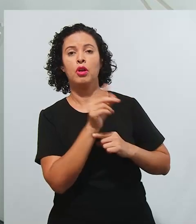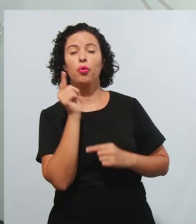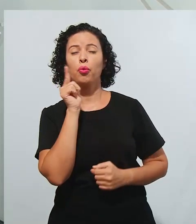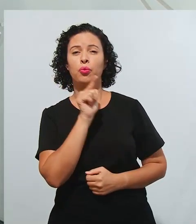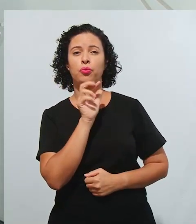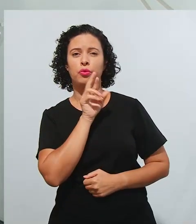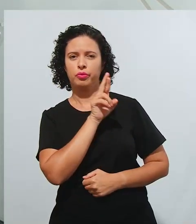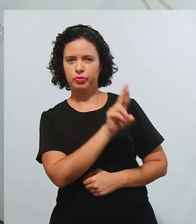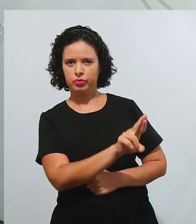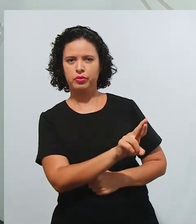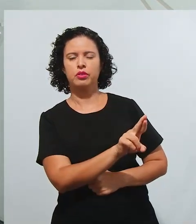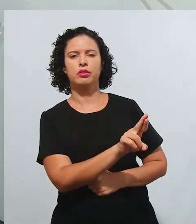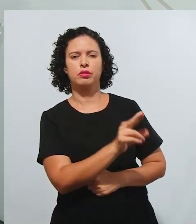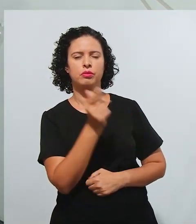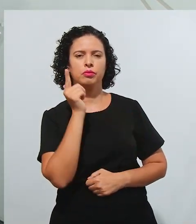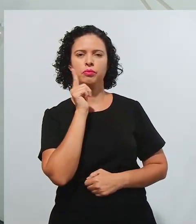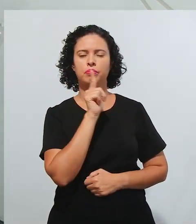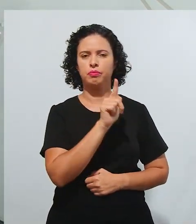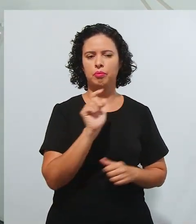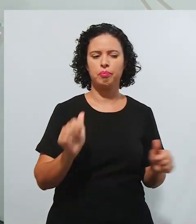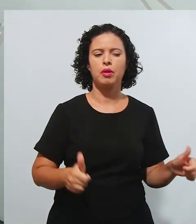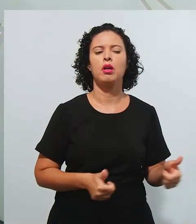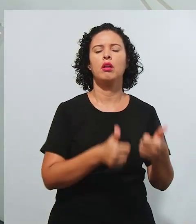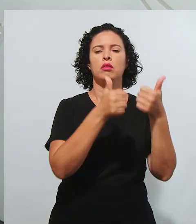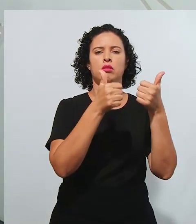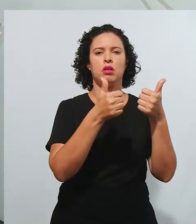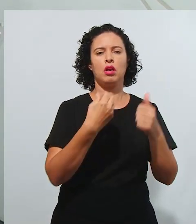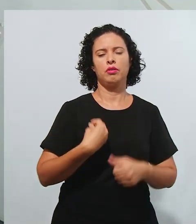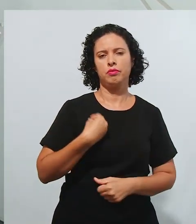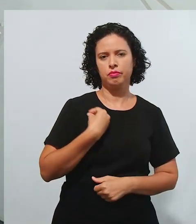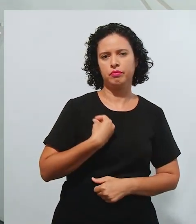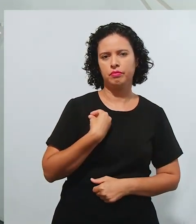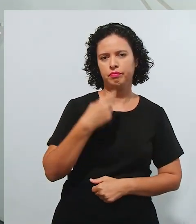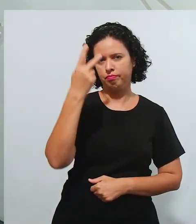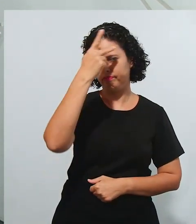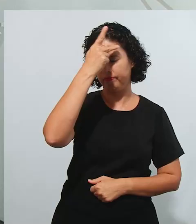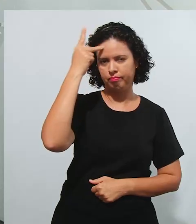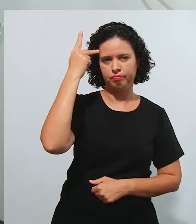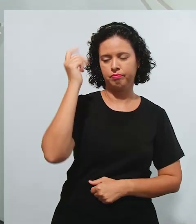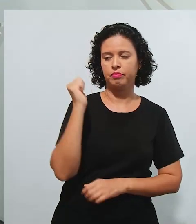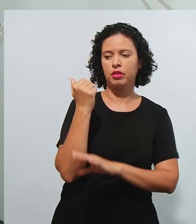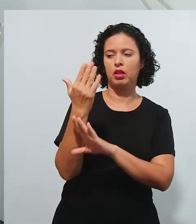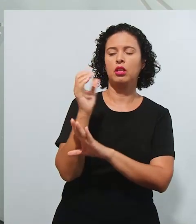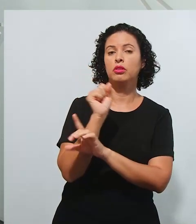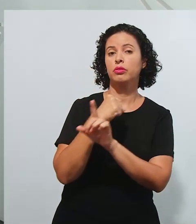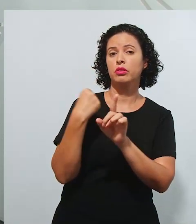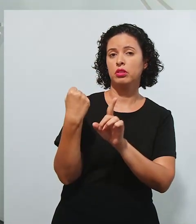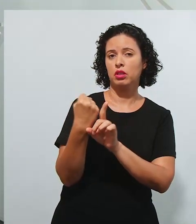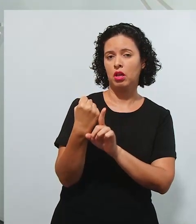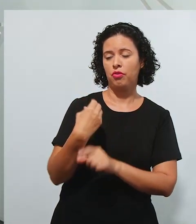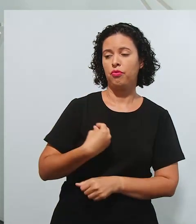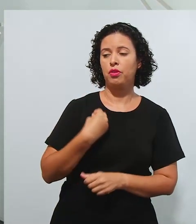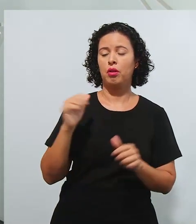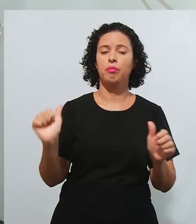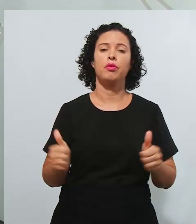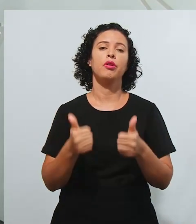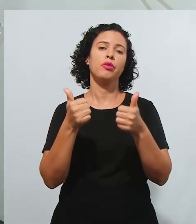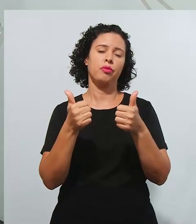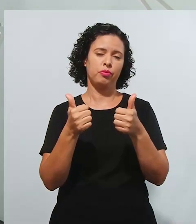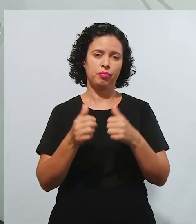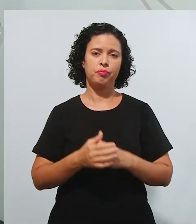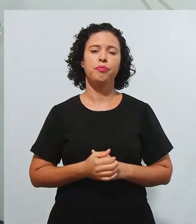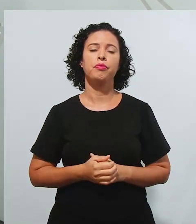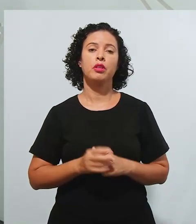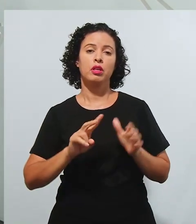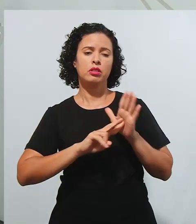resultados que atendem melhor o bem-estar da população, resultados que geram melhor qualidade de vida. Isso significa também